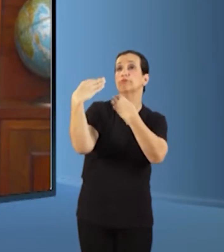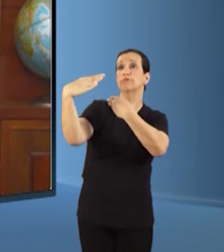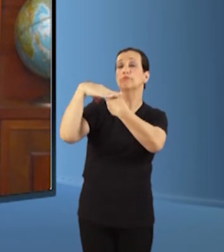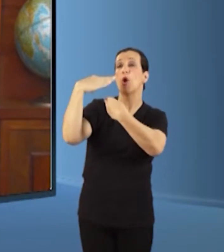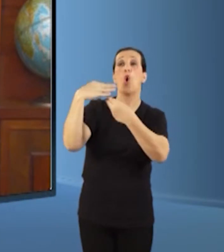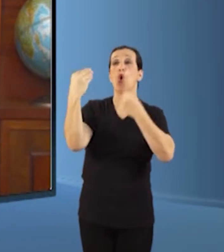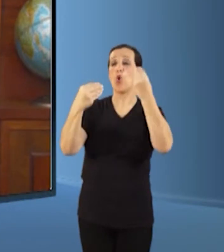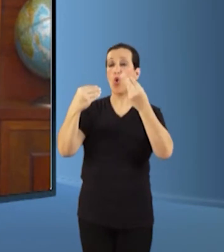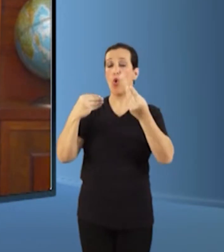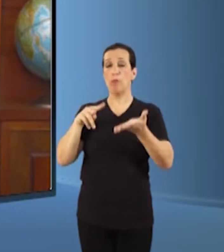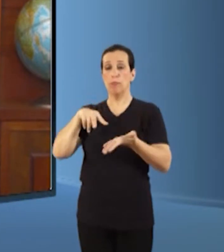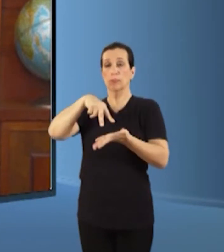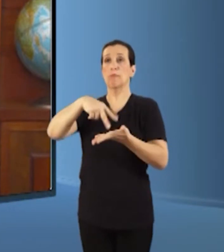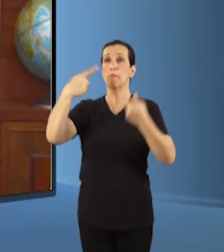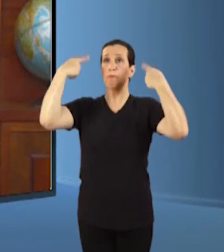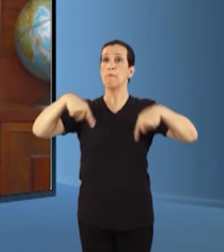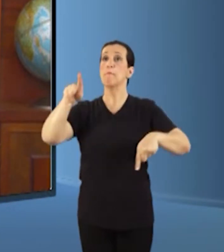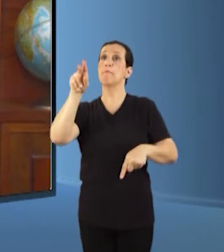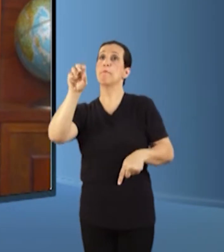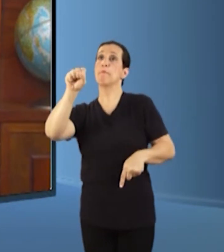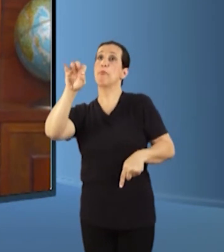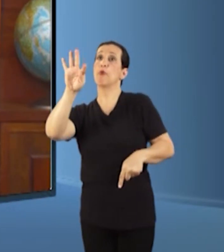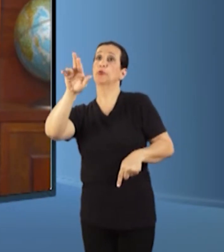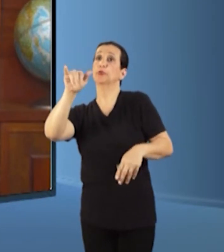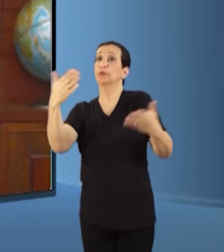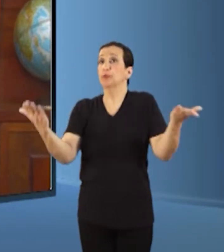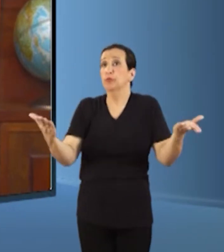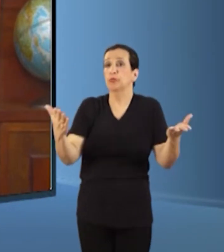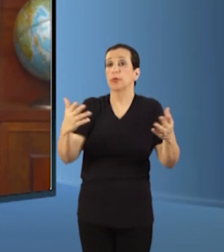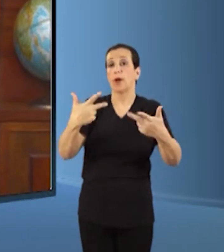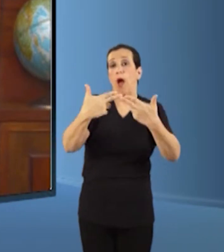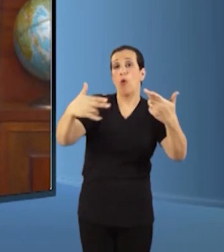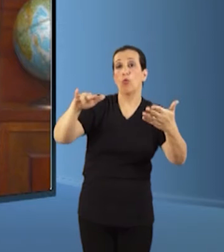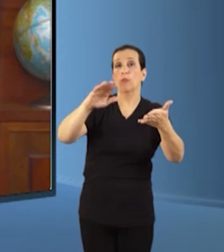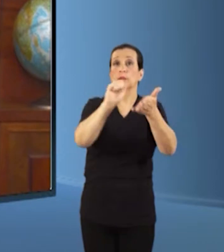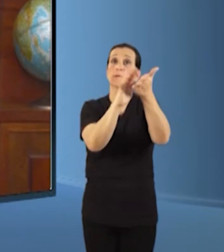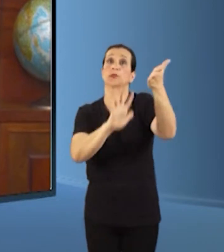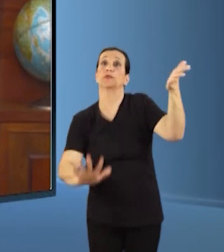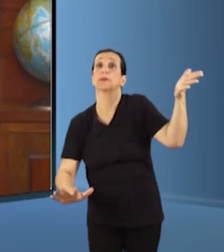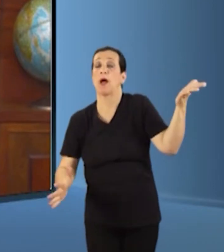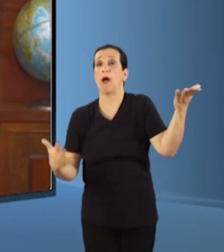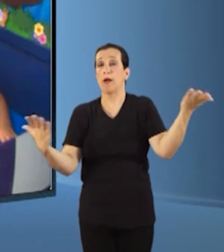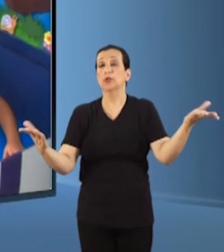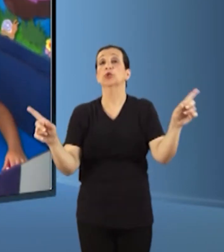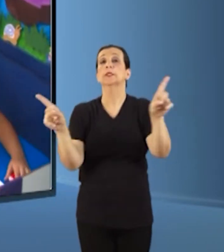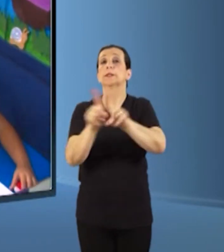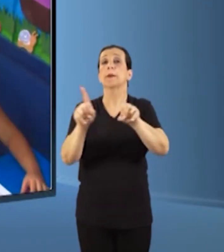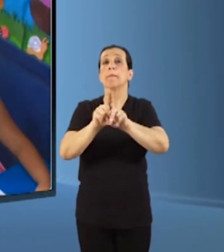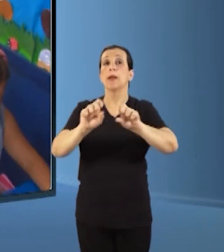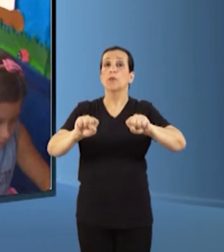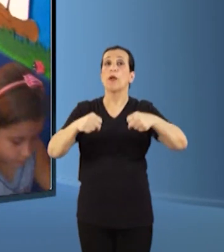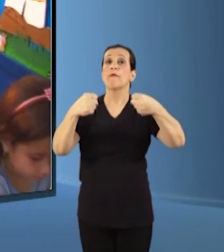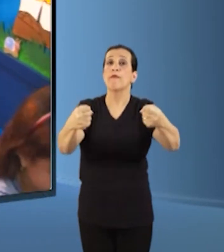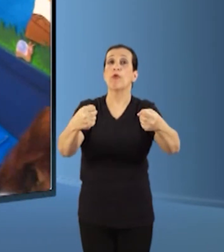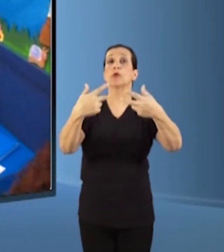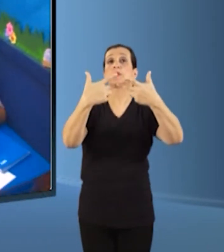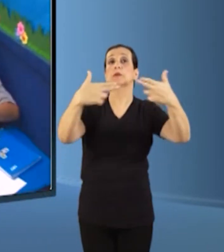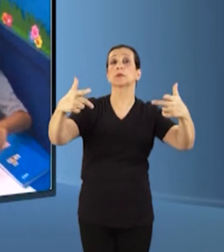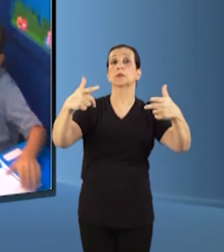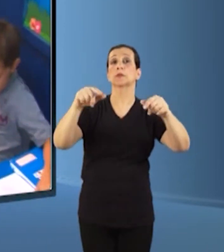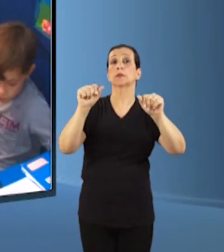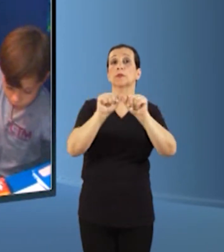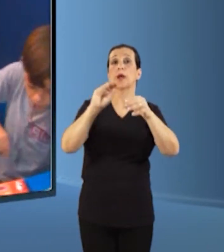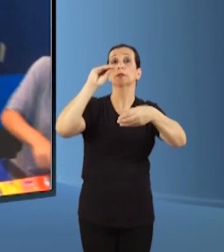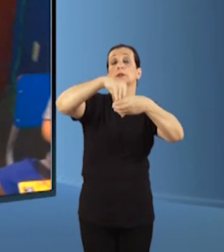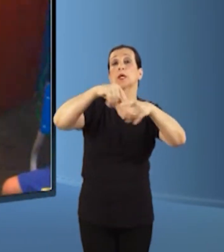e também diante de posturas que devem ser tomadas em algumas atividades e no reforço de atividades que